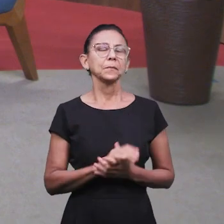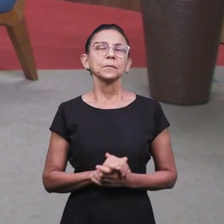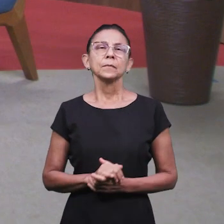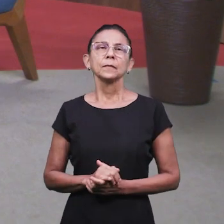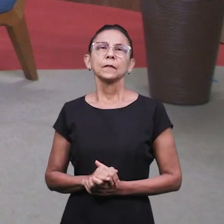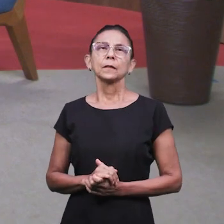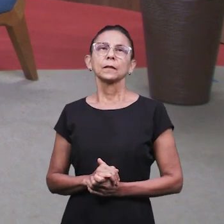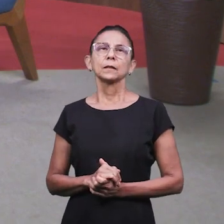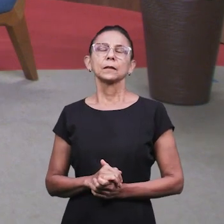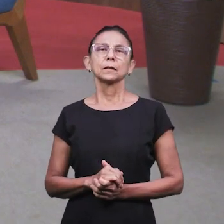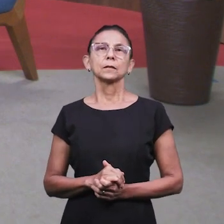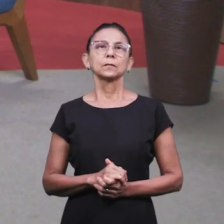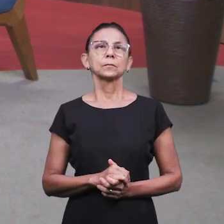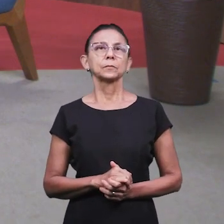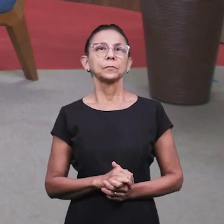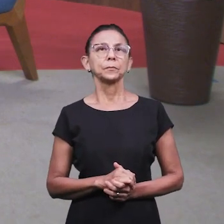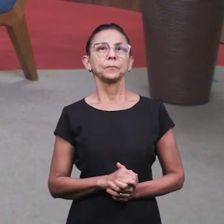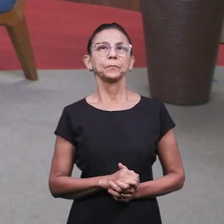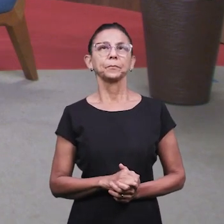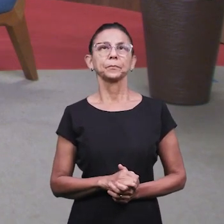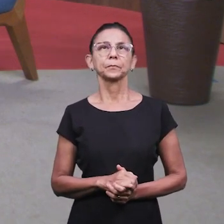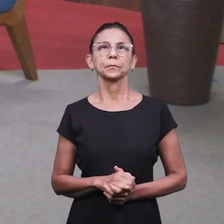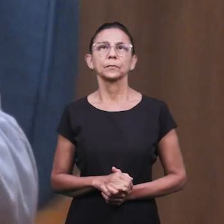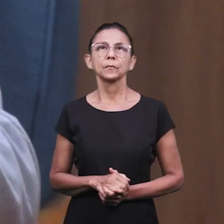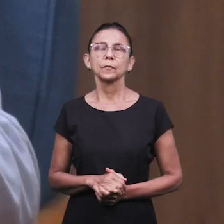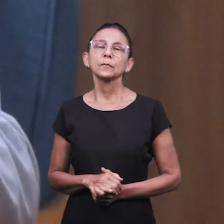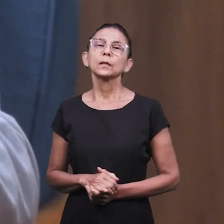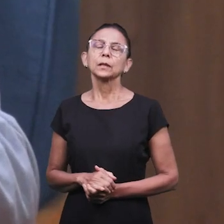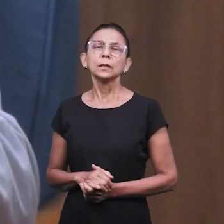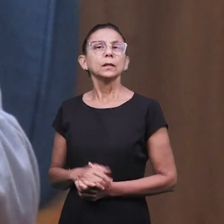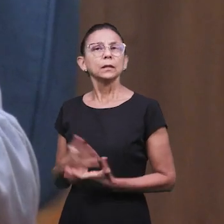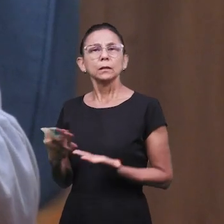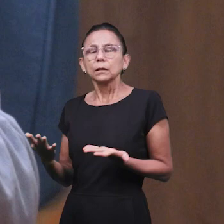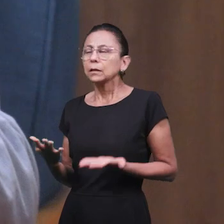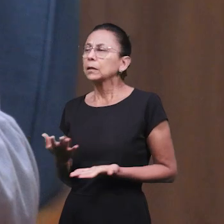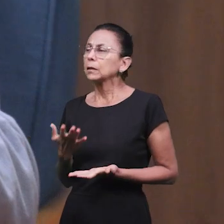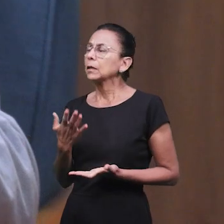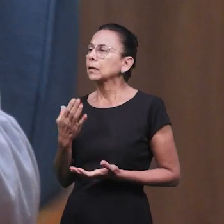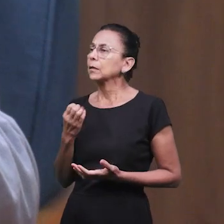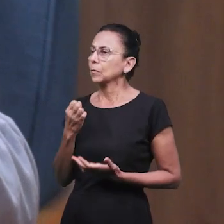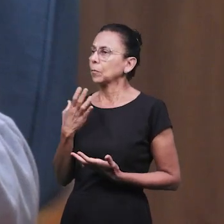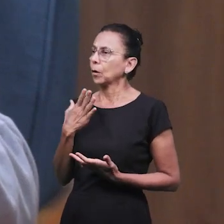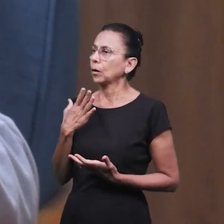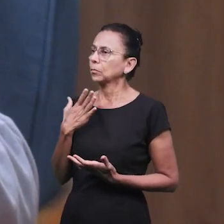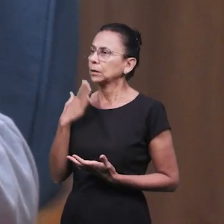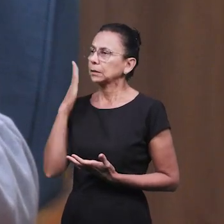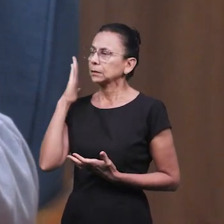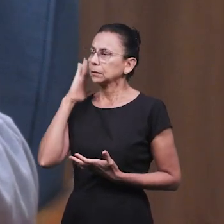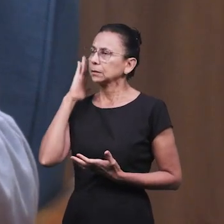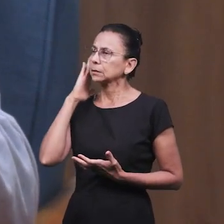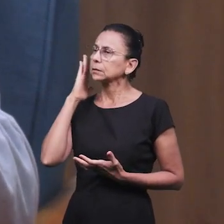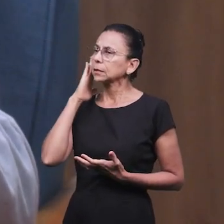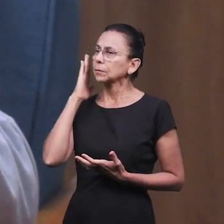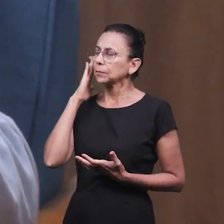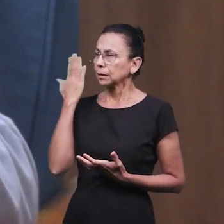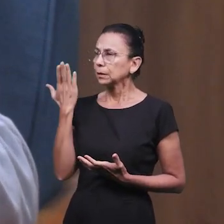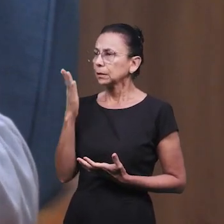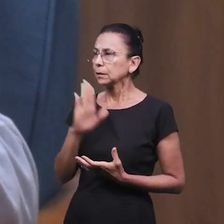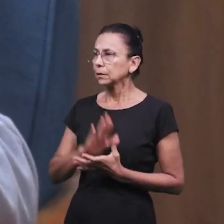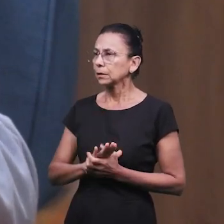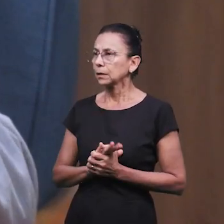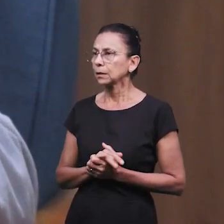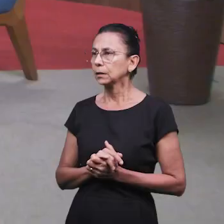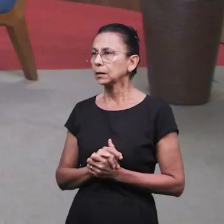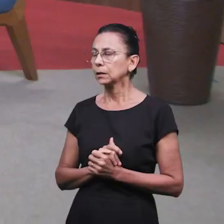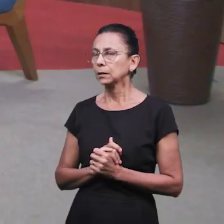E nos edifica saber que o Espírito Santo, né, Josias, está usando essa ferramenta, né, que é o